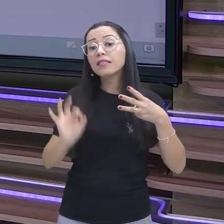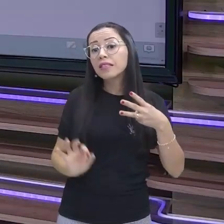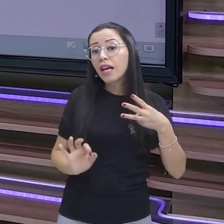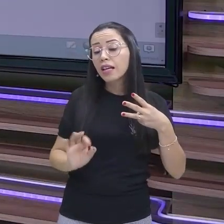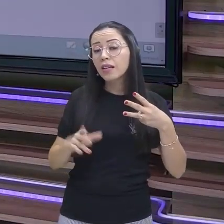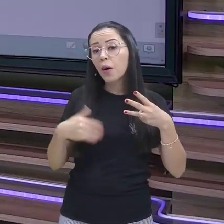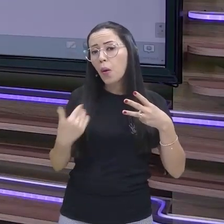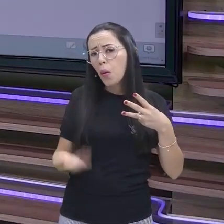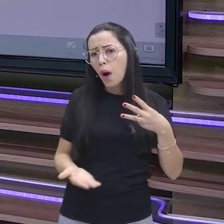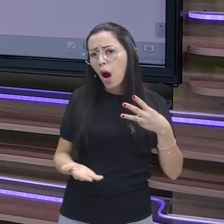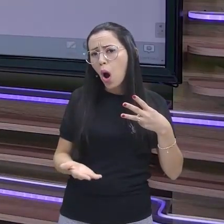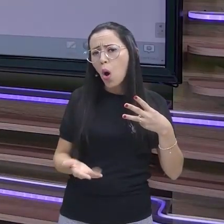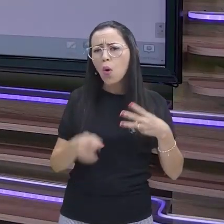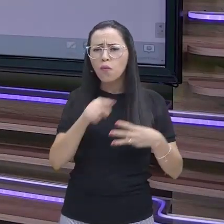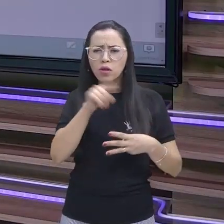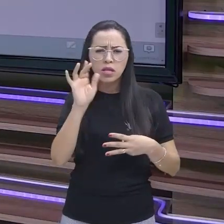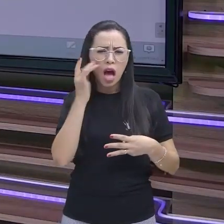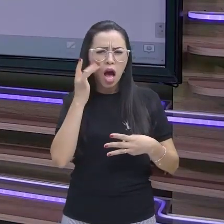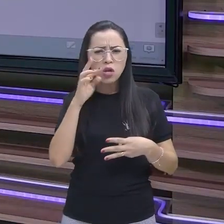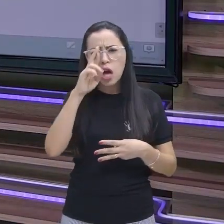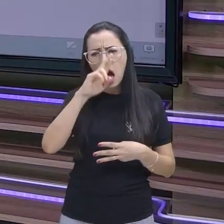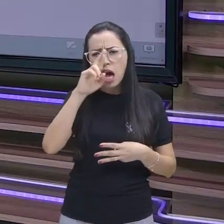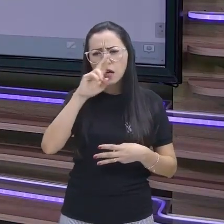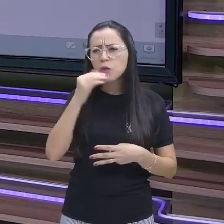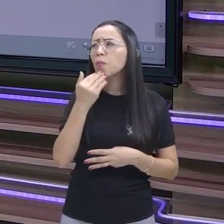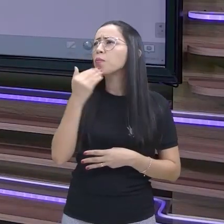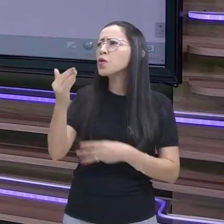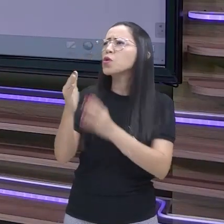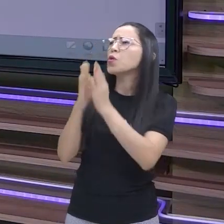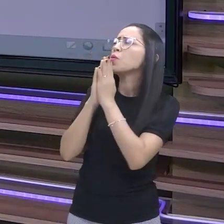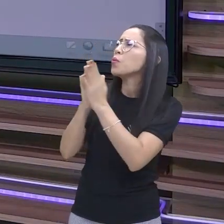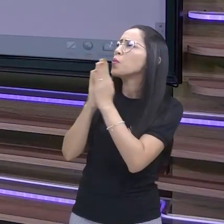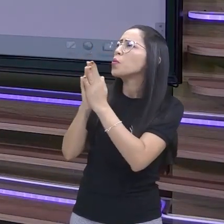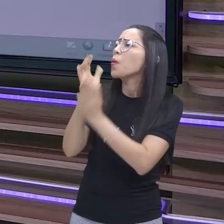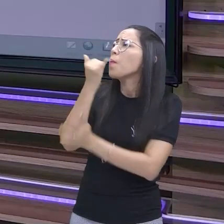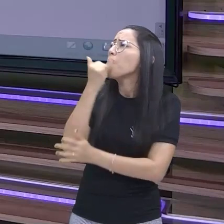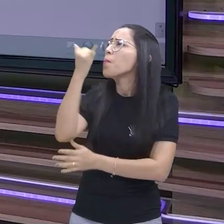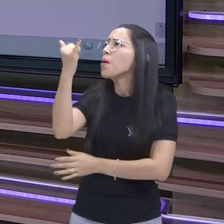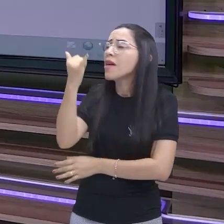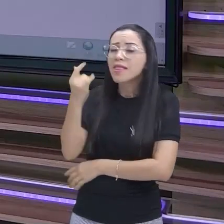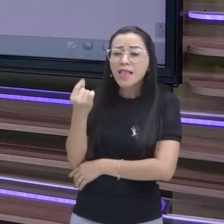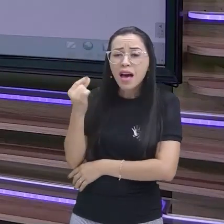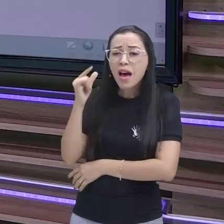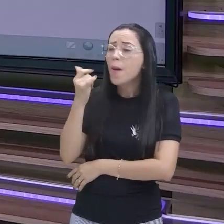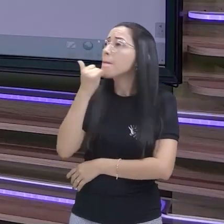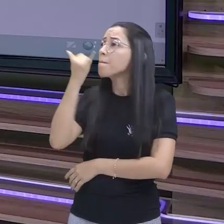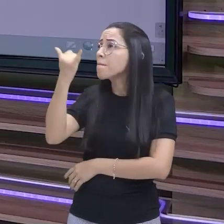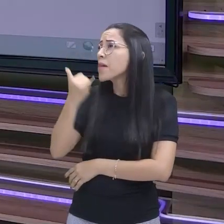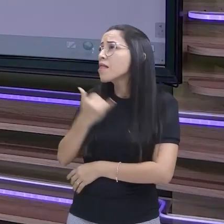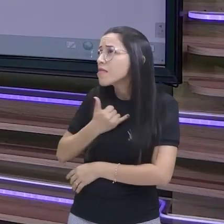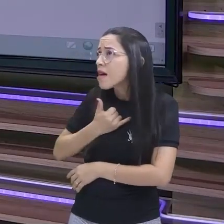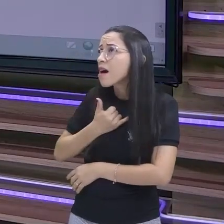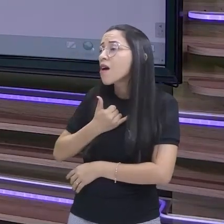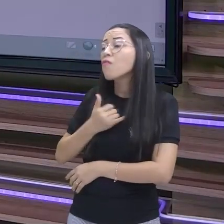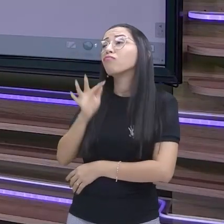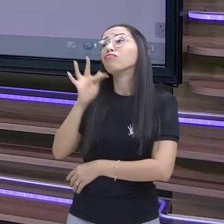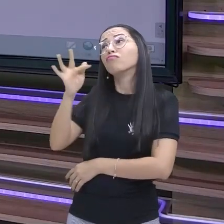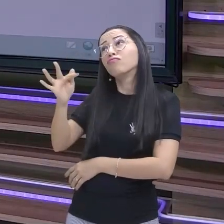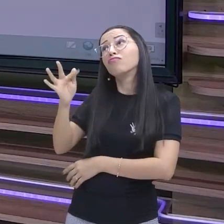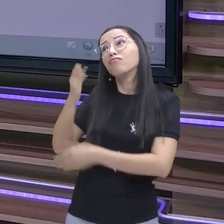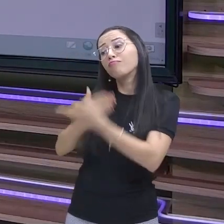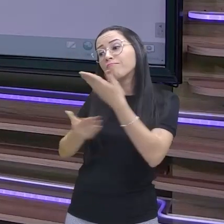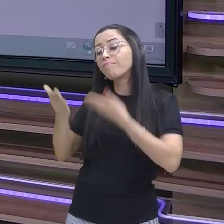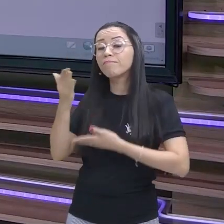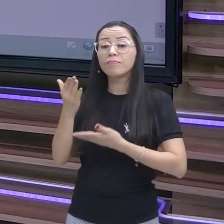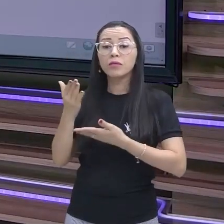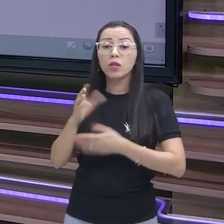ratinho fez? Ele implorou, falou, perdoa-me, que um dia, quem sabe, não precisarás de mim? Ele correu para